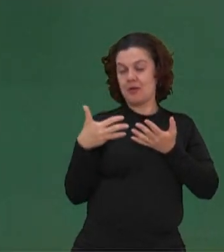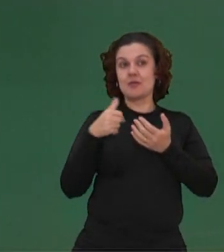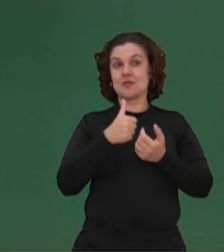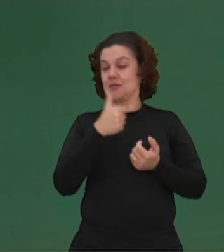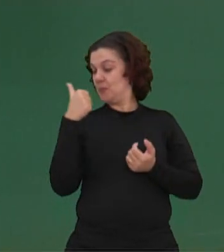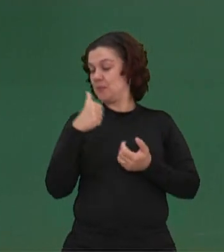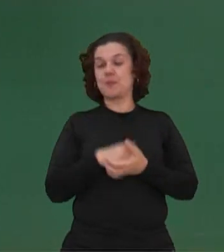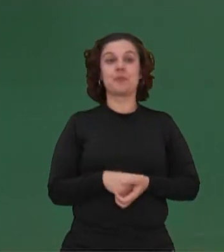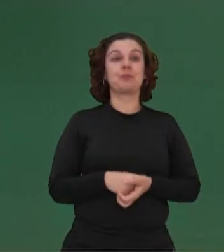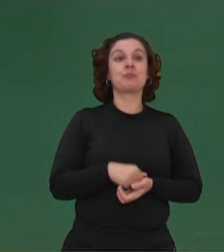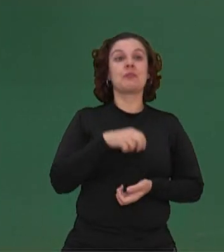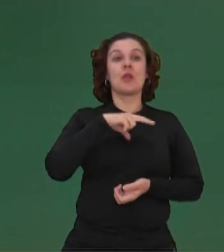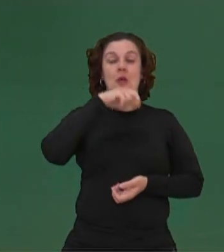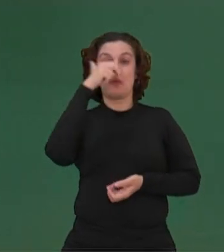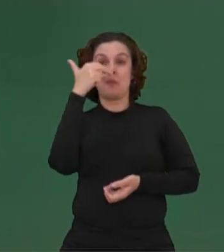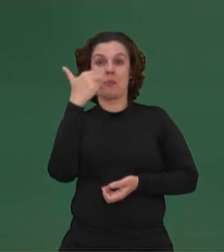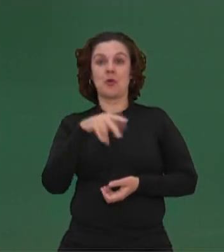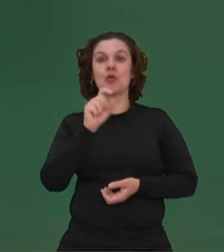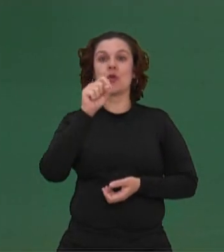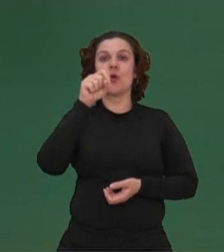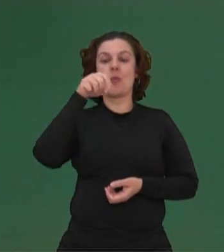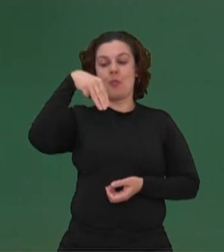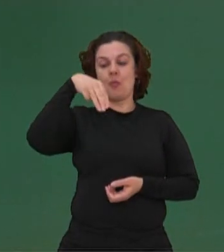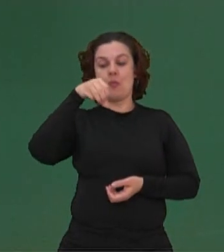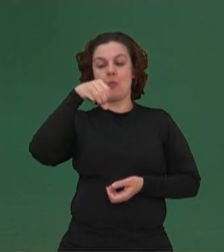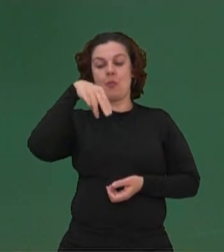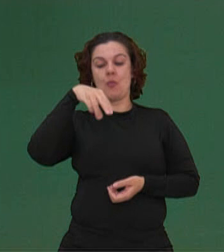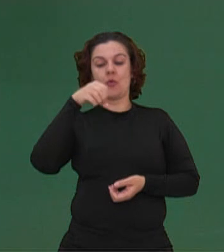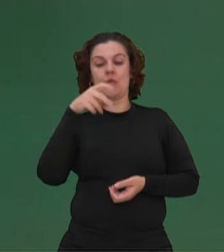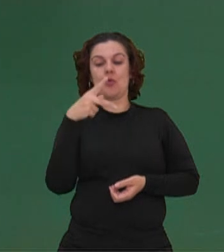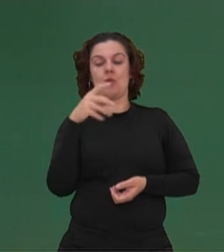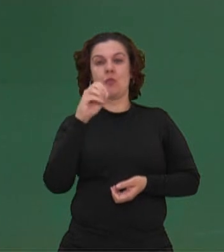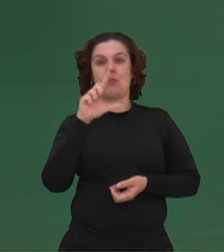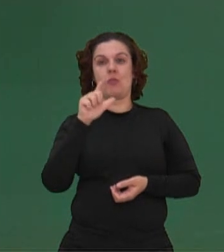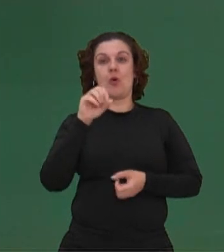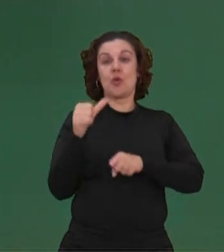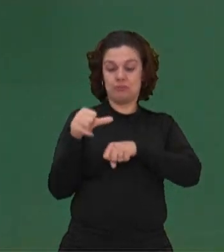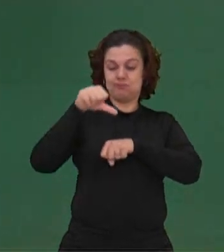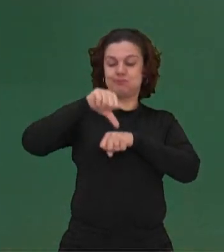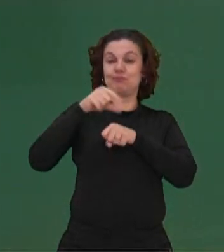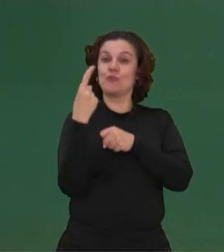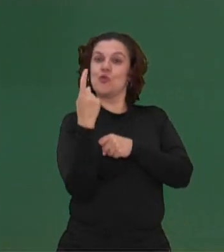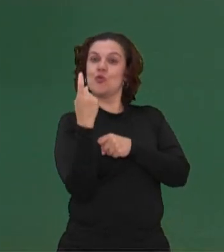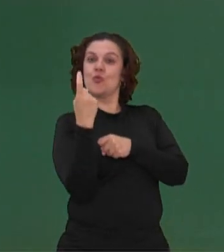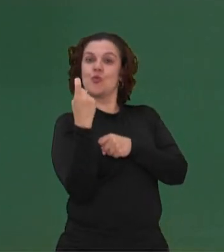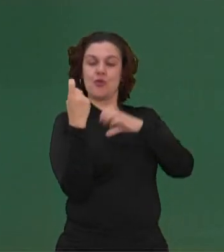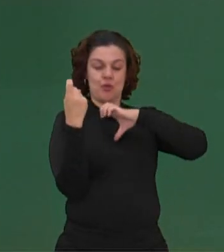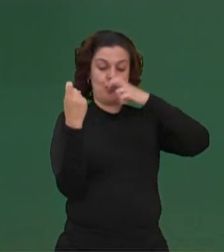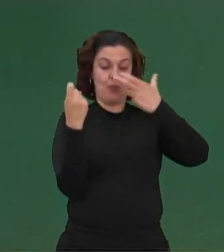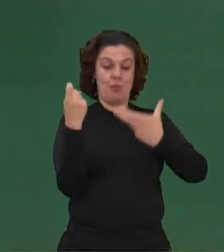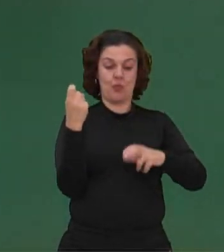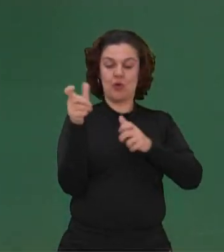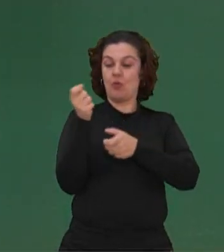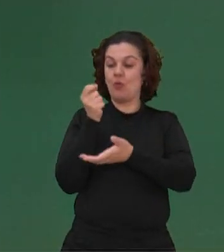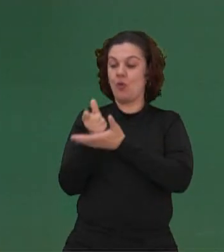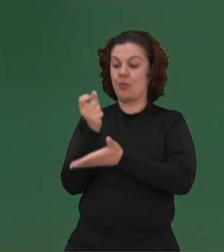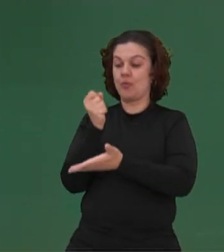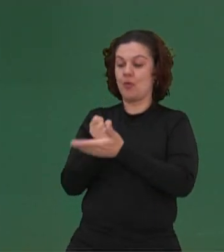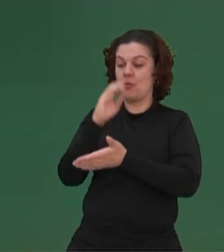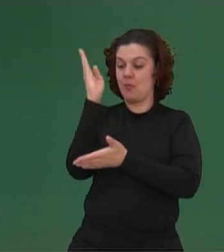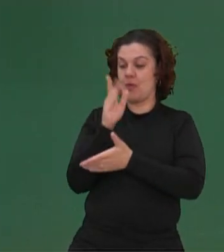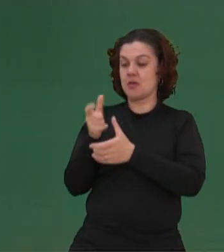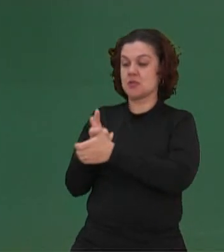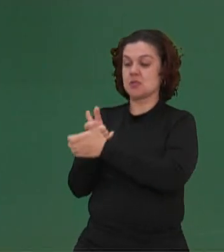assim. Portugal tinha o monopólio. Somente Portugal podia comprar produtos